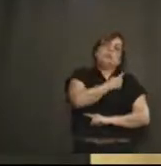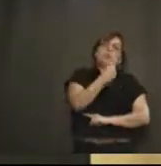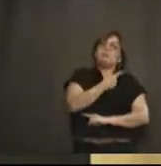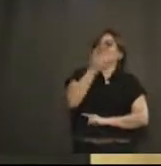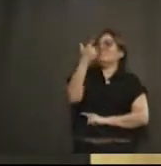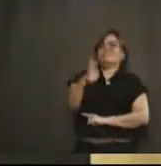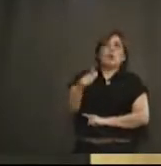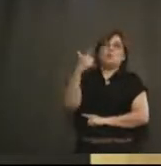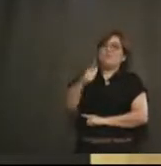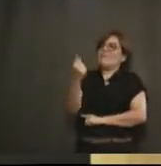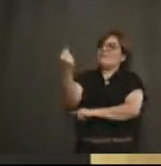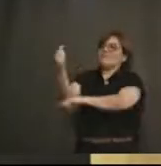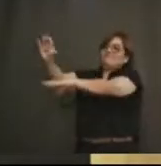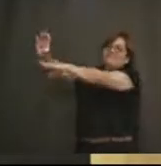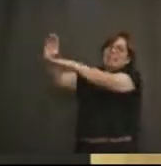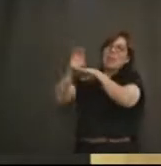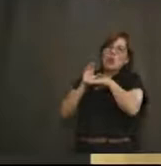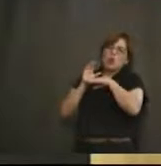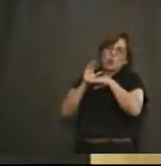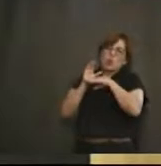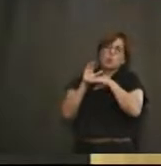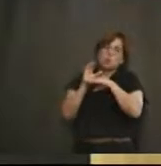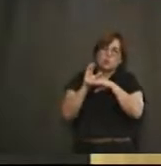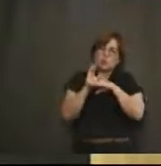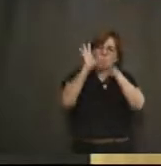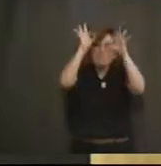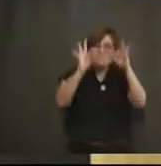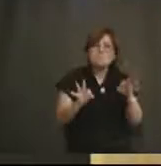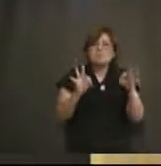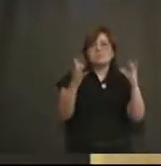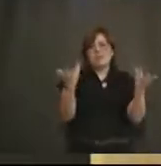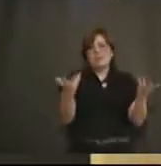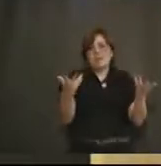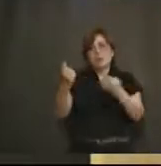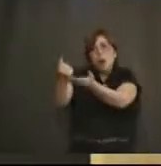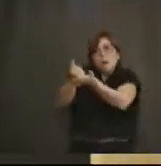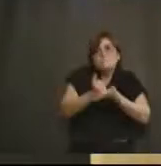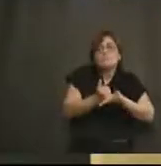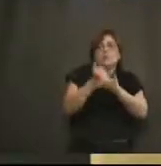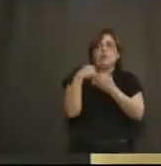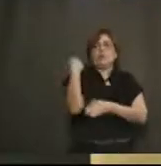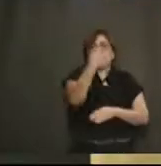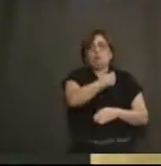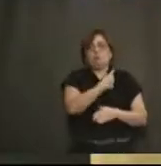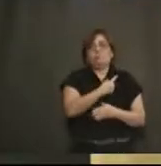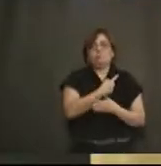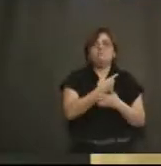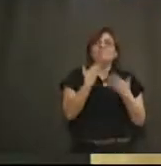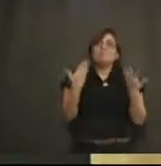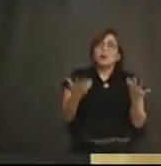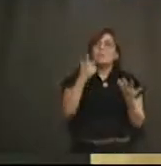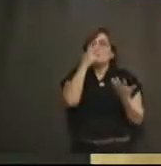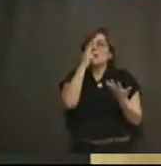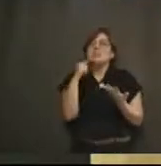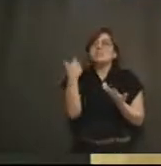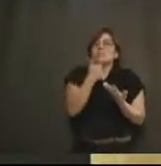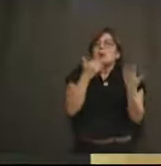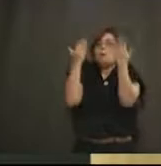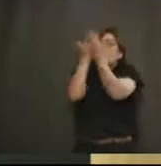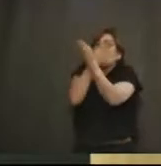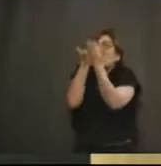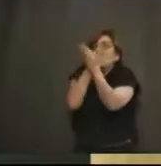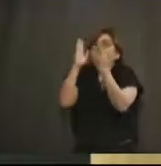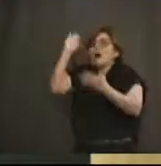parcela correspondente de recursos e de apoio. Então, essa invisibilidade que há da academia